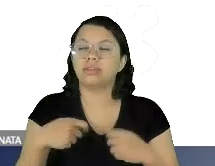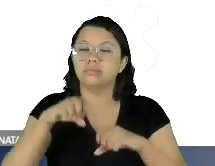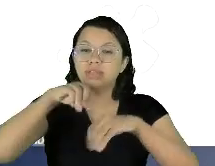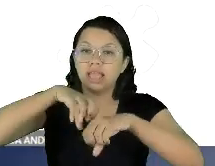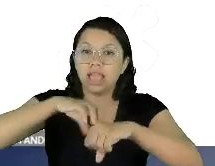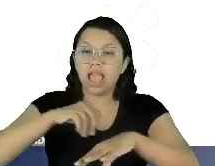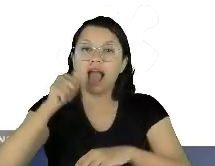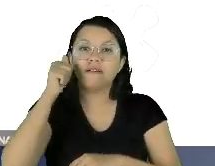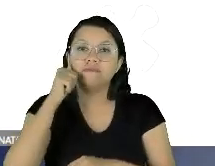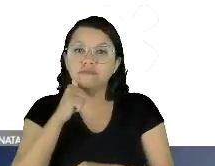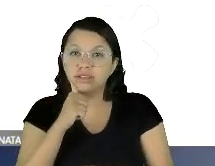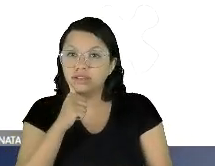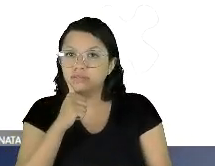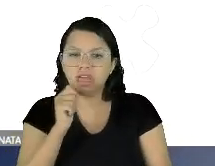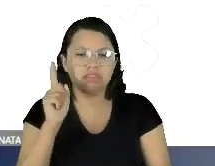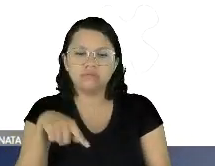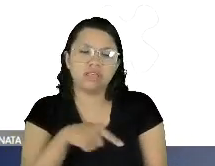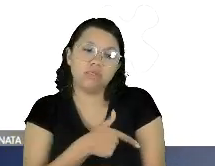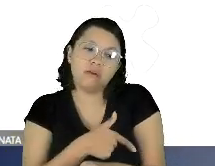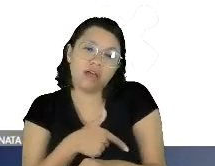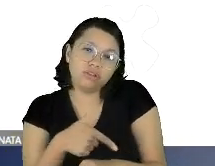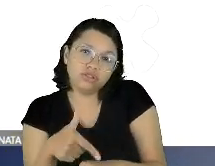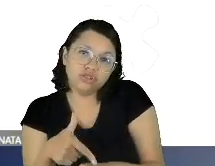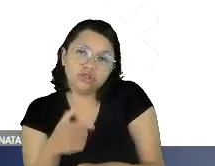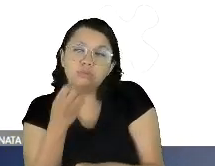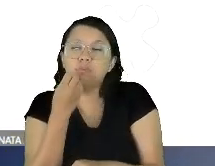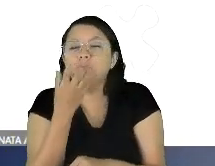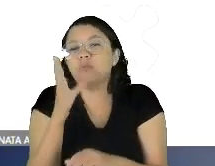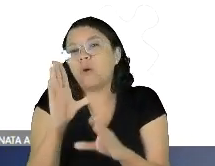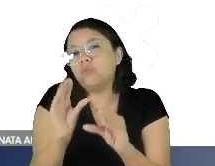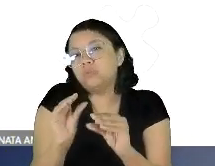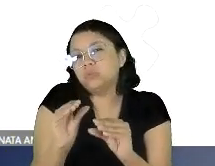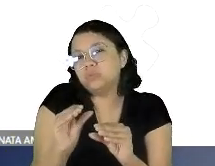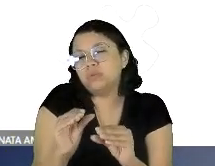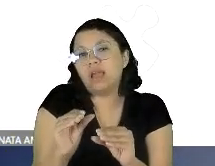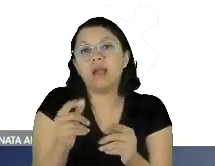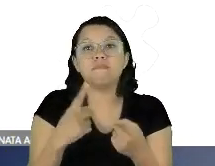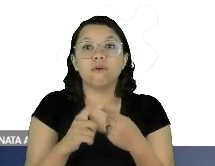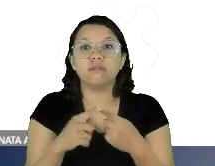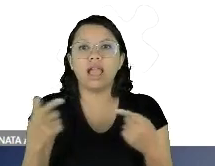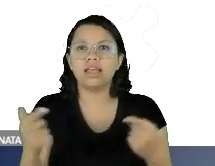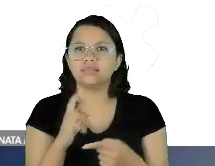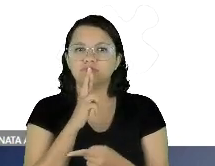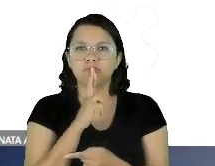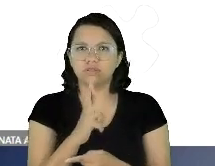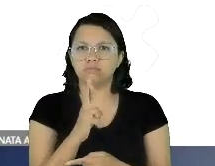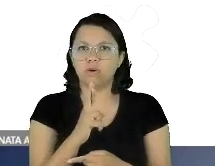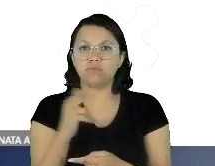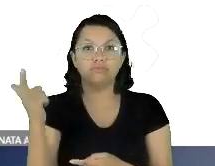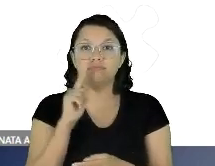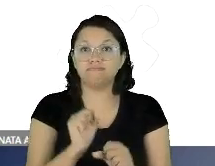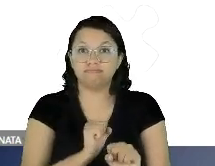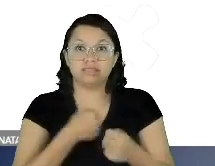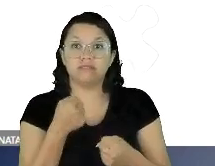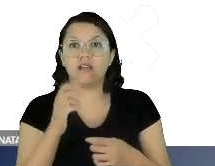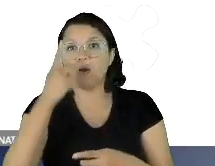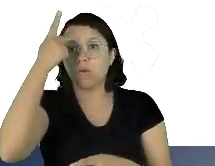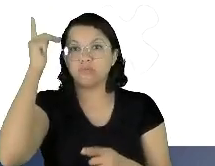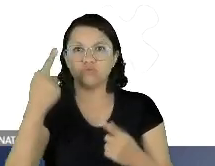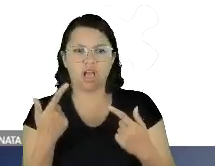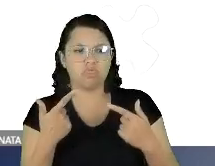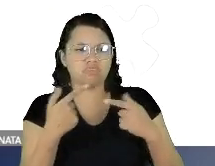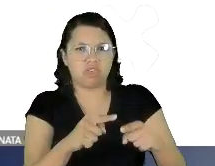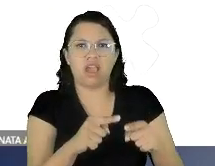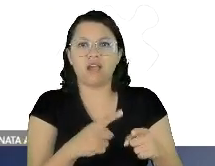boazinhas, educadinhas, porque a boazinha, ela não responde e ela não se defende quando ela é atacada na rua, ela